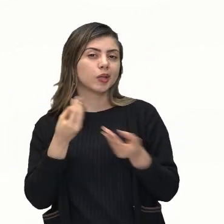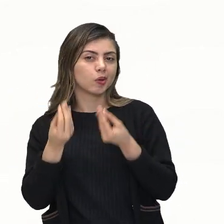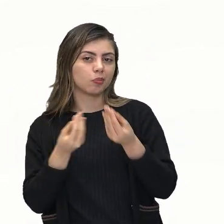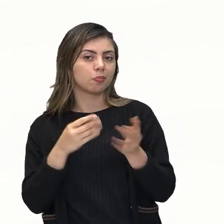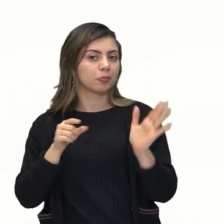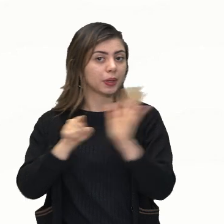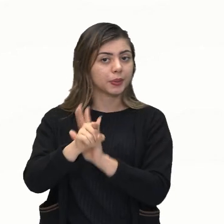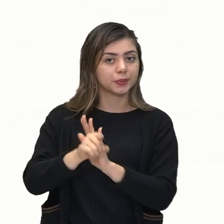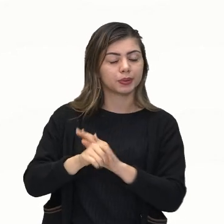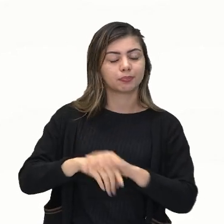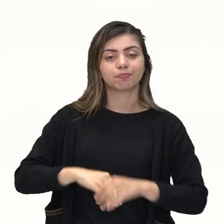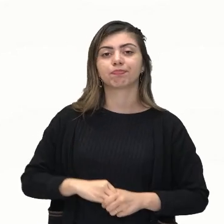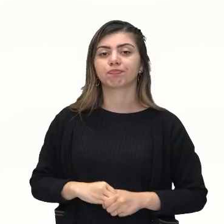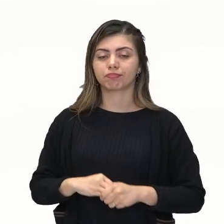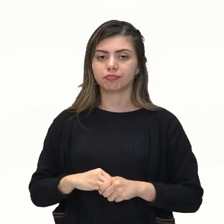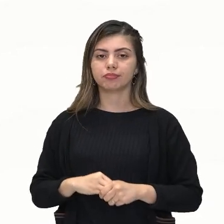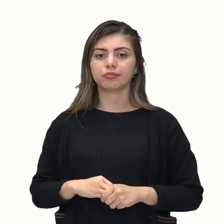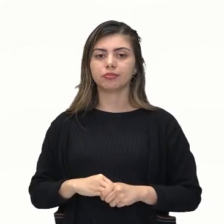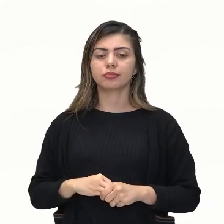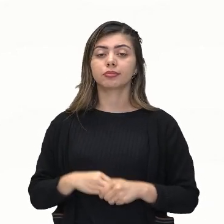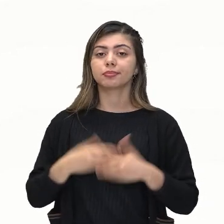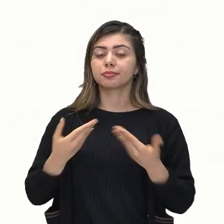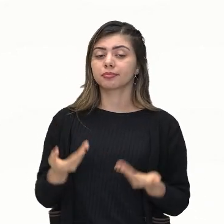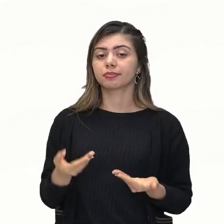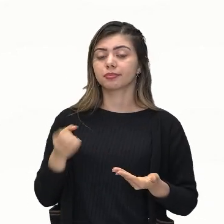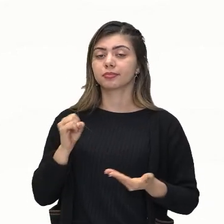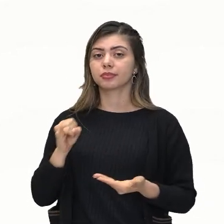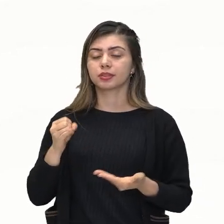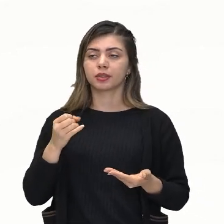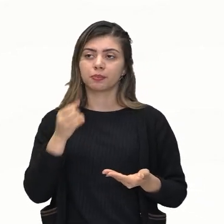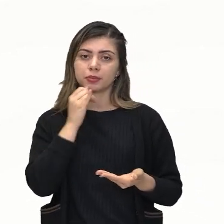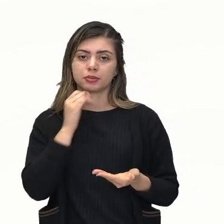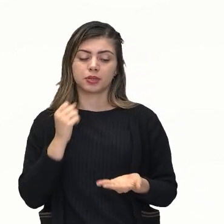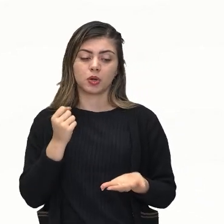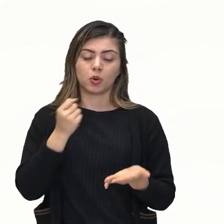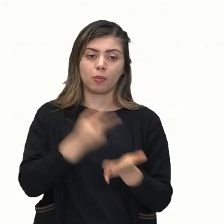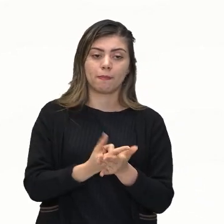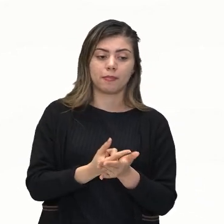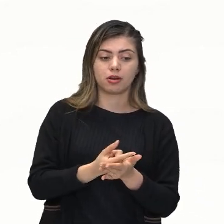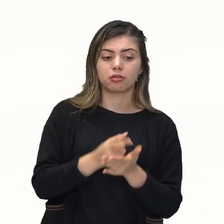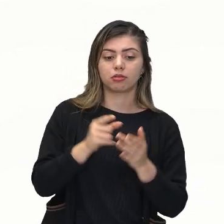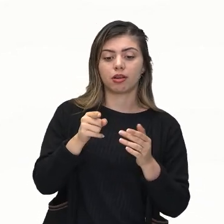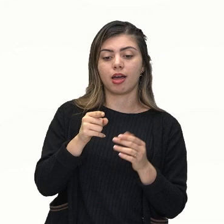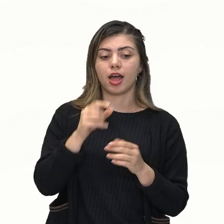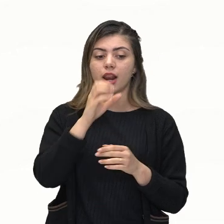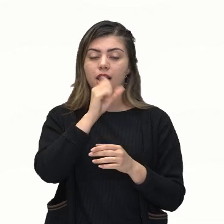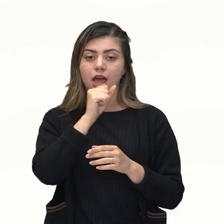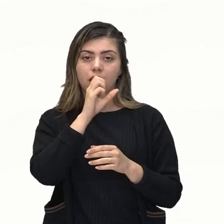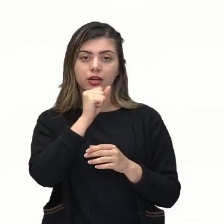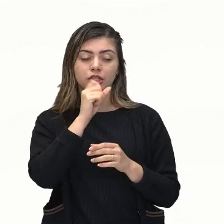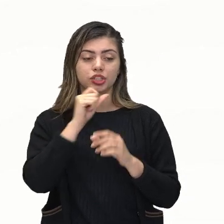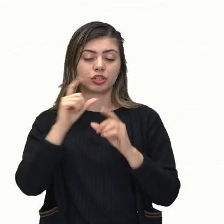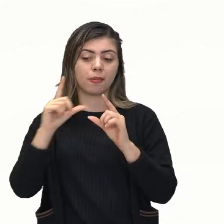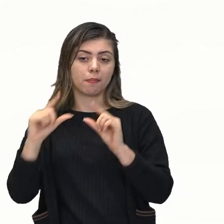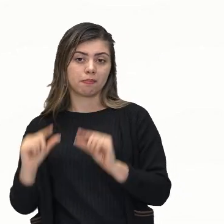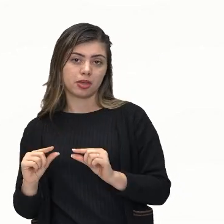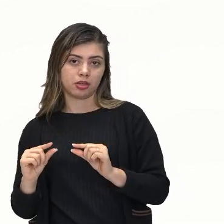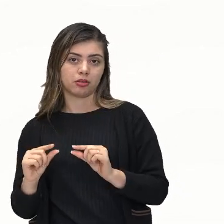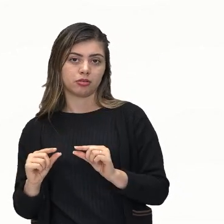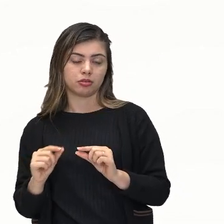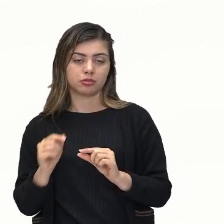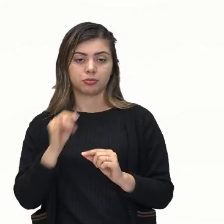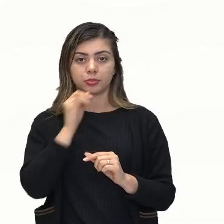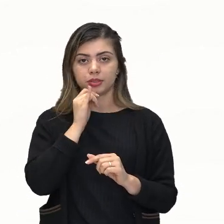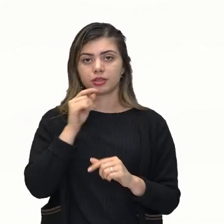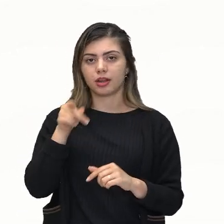pergunta. Olha aí. Se eu estou comprando menos laranja, tá? Que eu não vou comprar, o Pedro